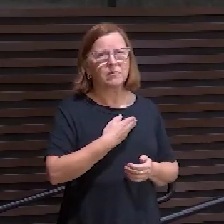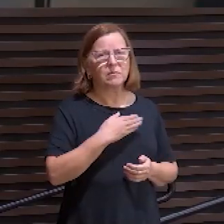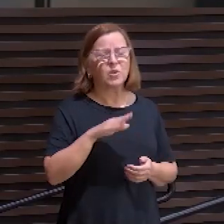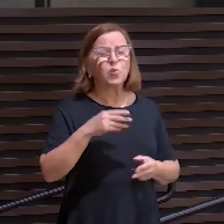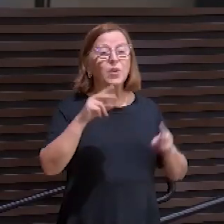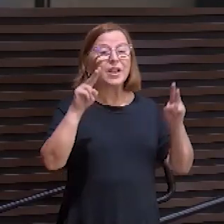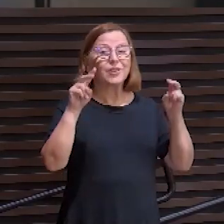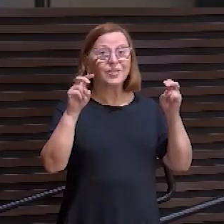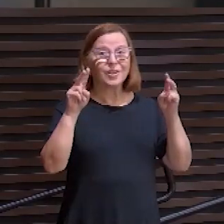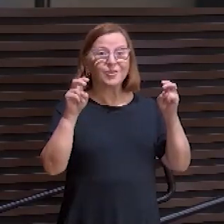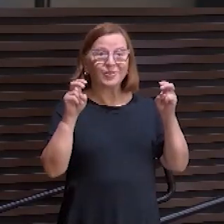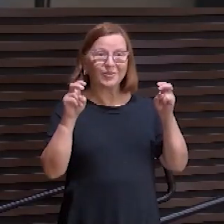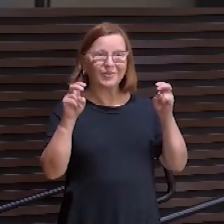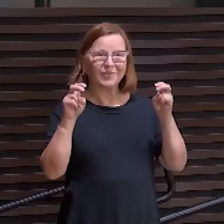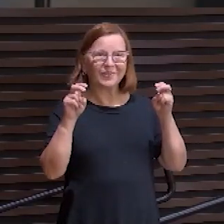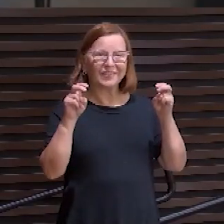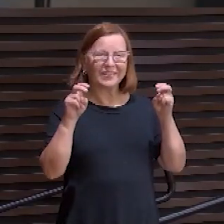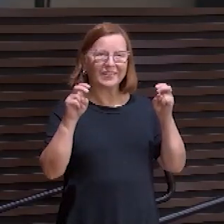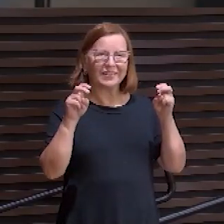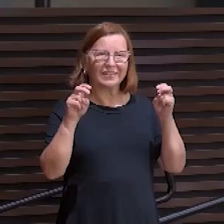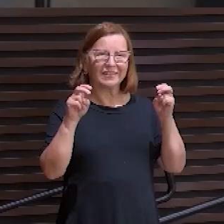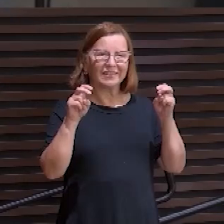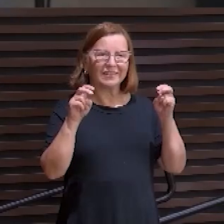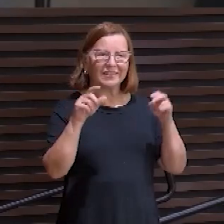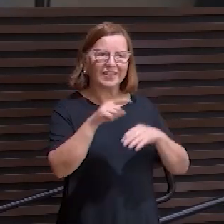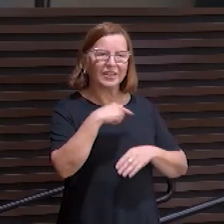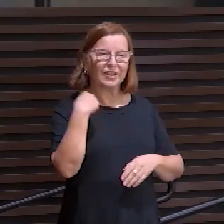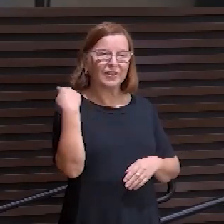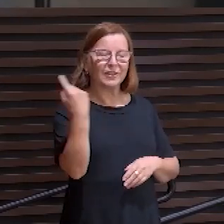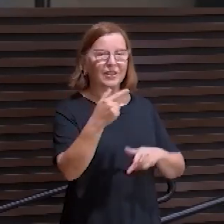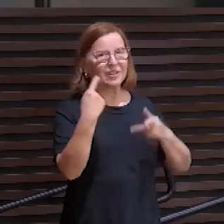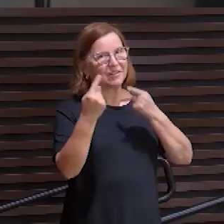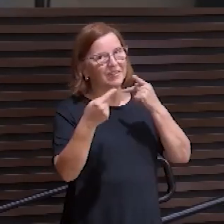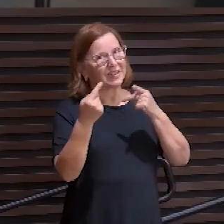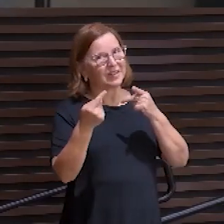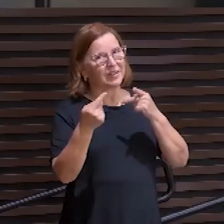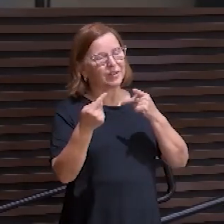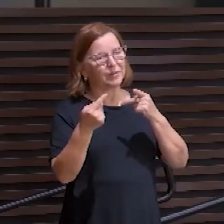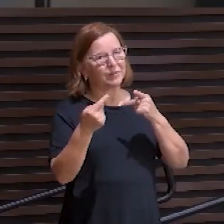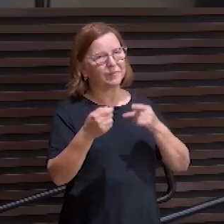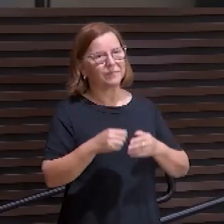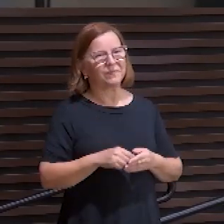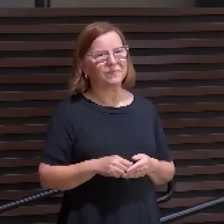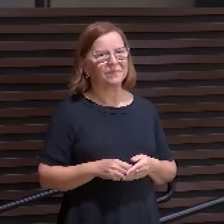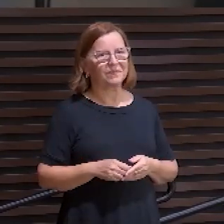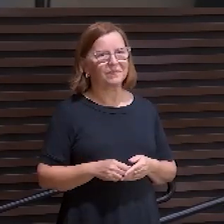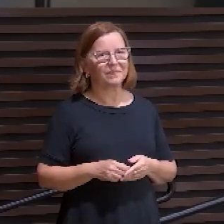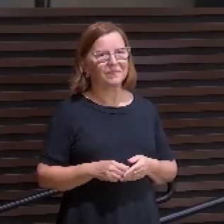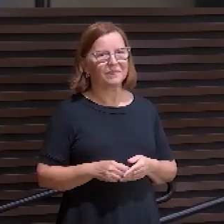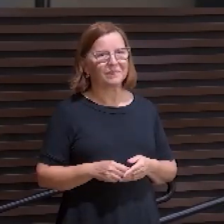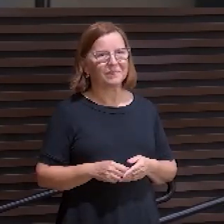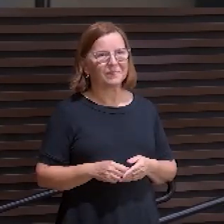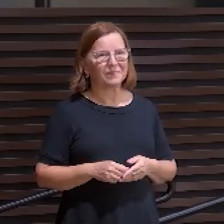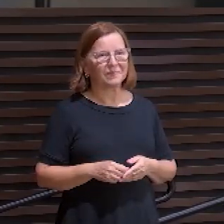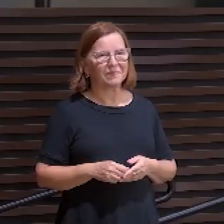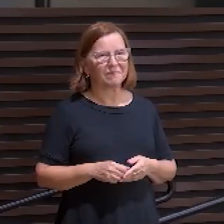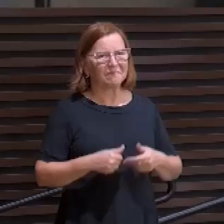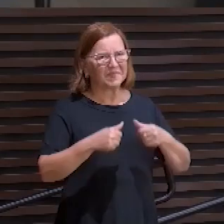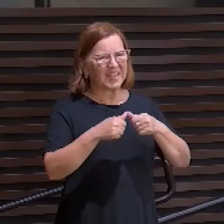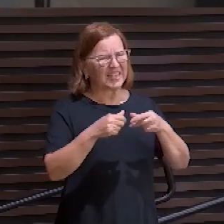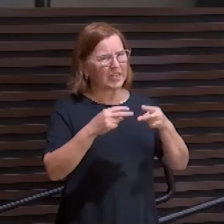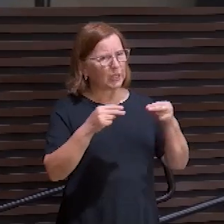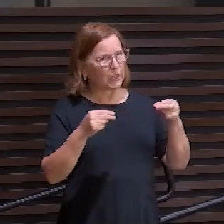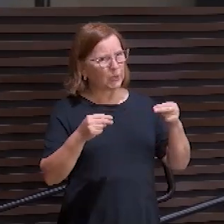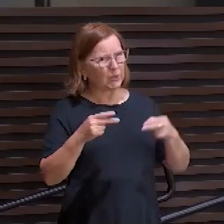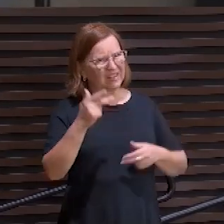assuntos que passam por nós? São essas coisas triviais e vulgares ou